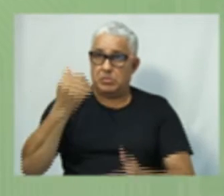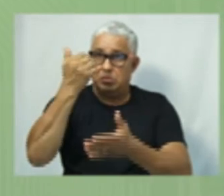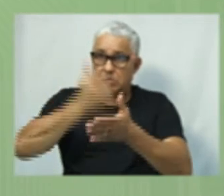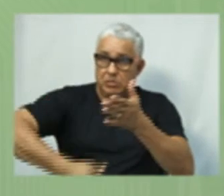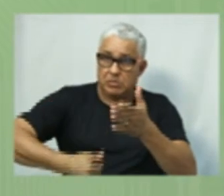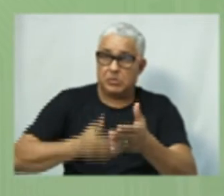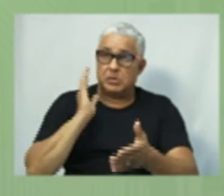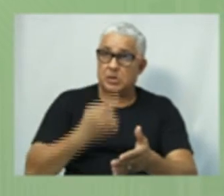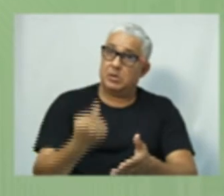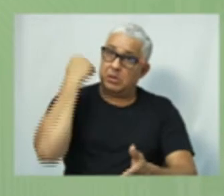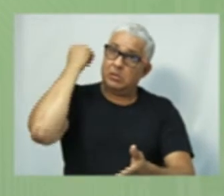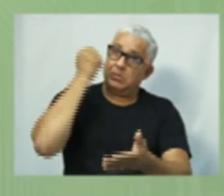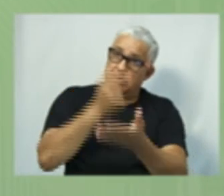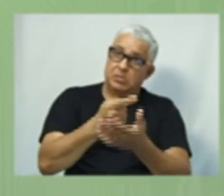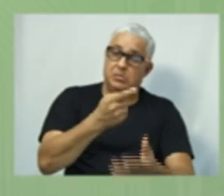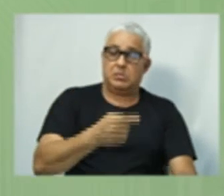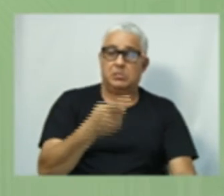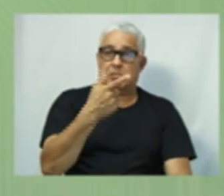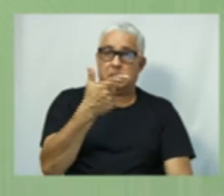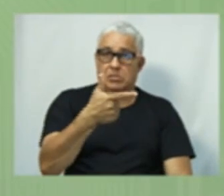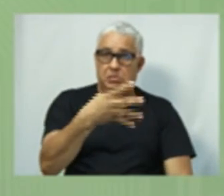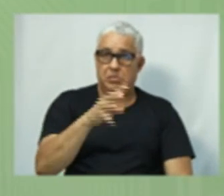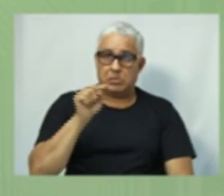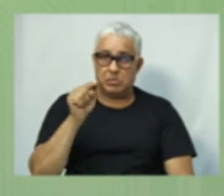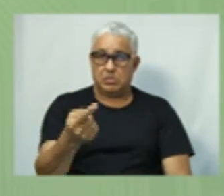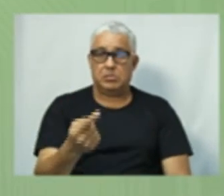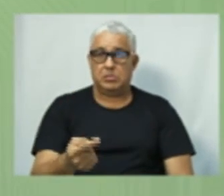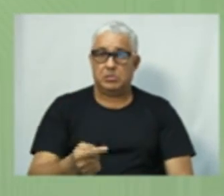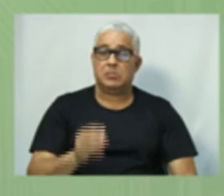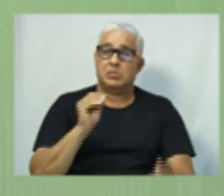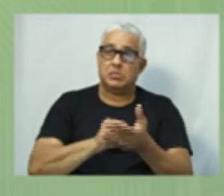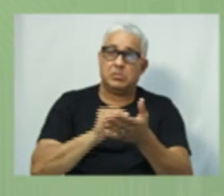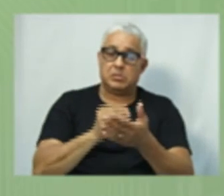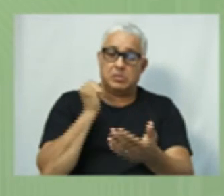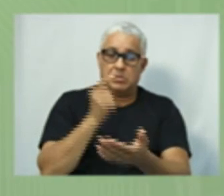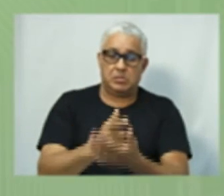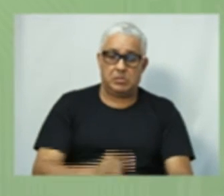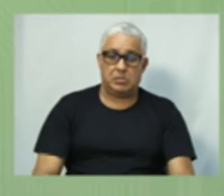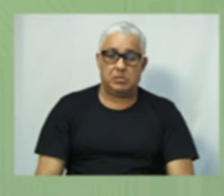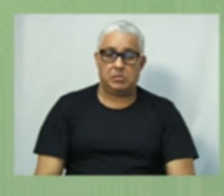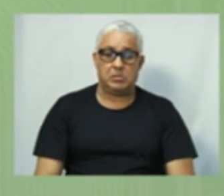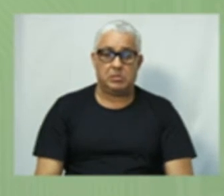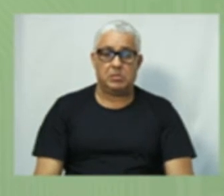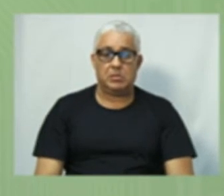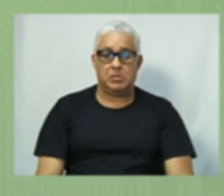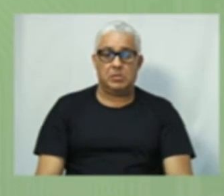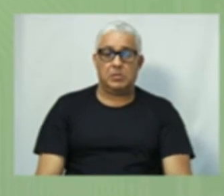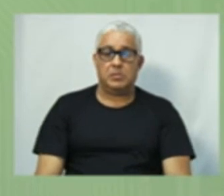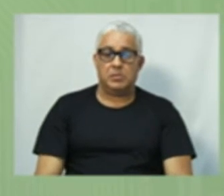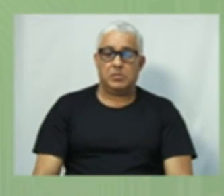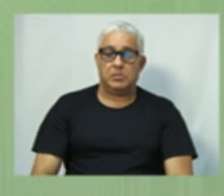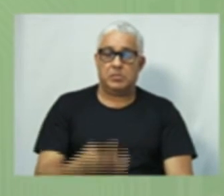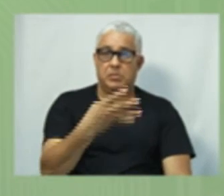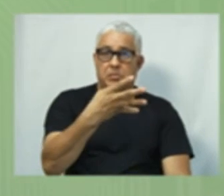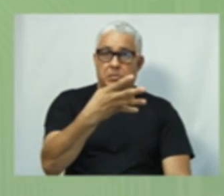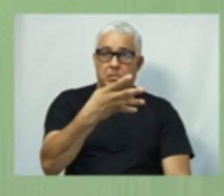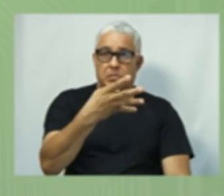pagar 46.500. Portanto, o nosso valor a ser pago de ICMS será